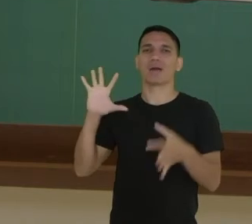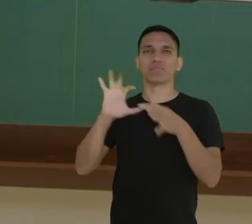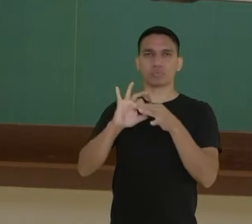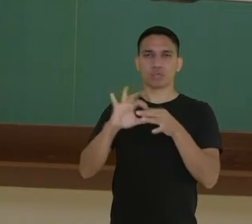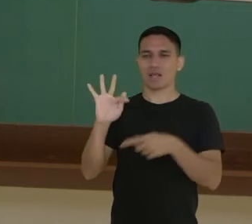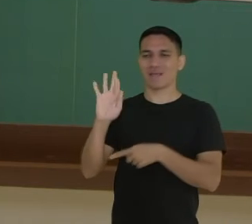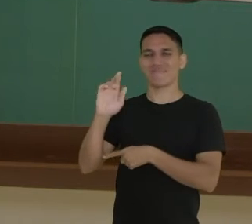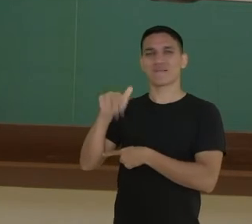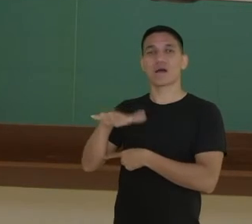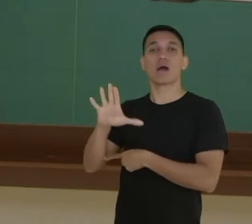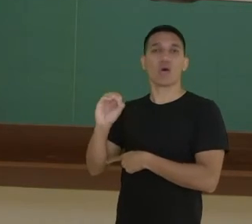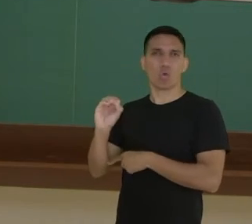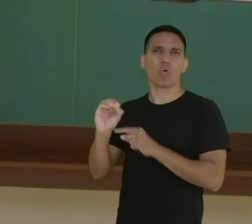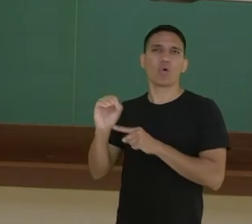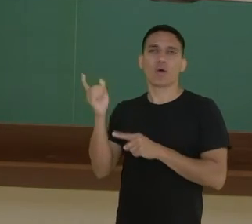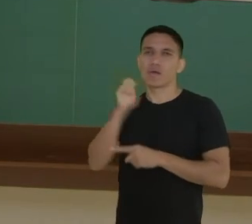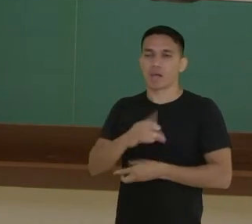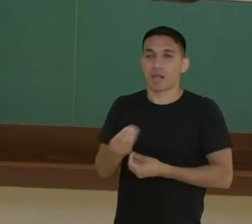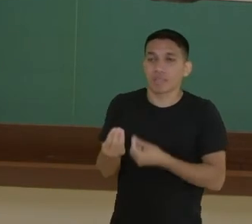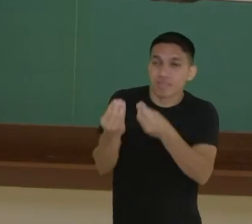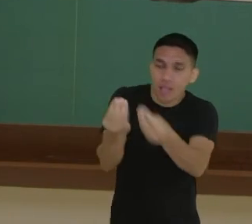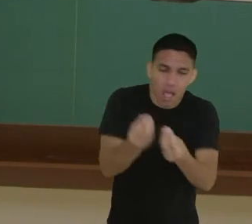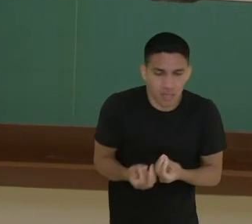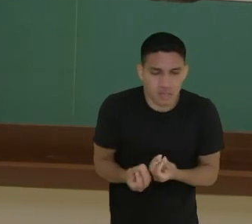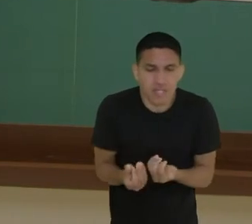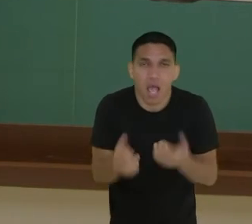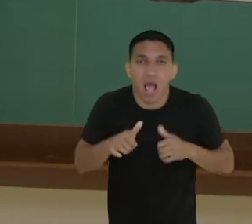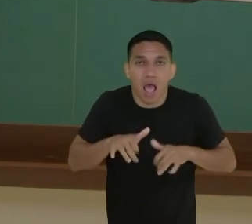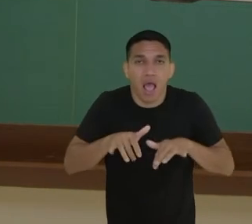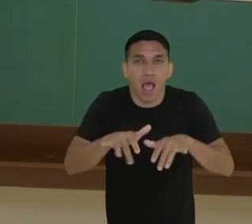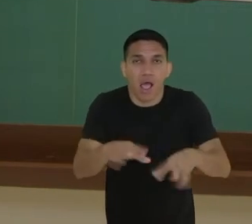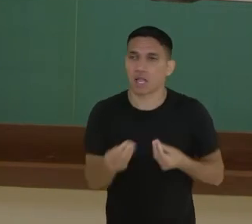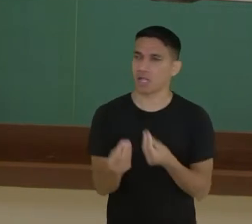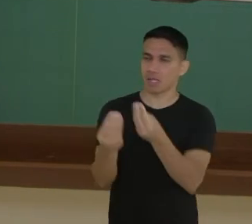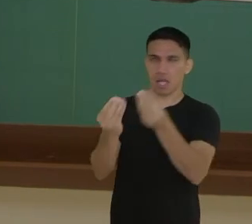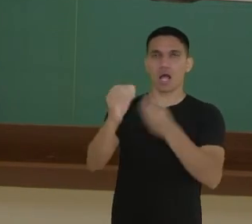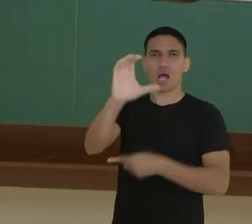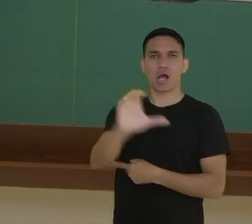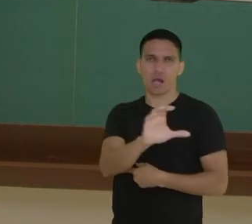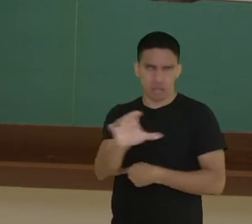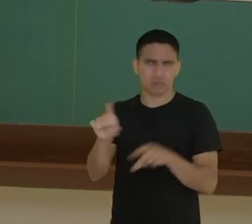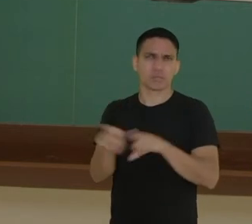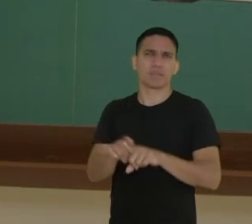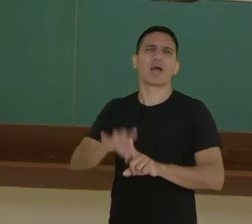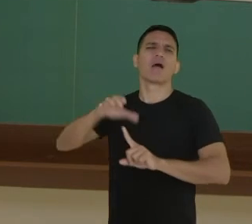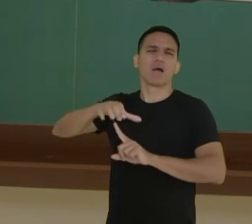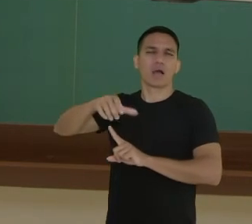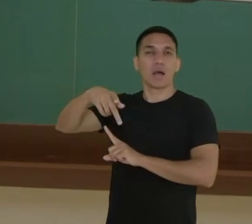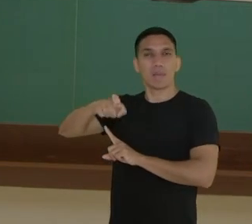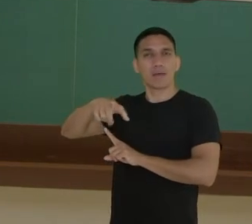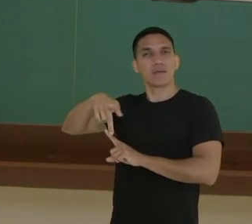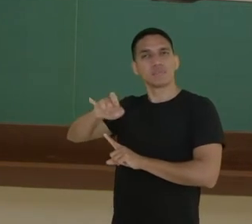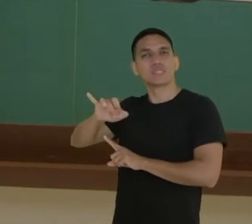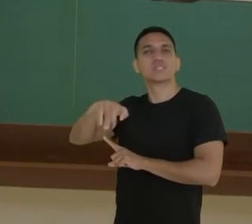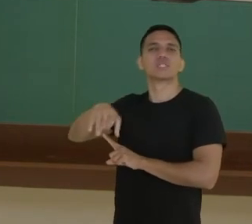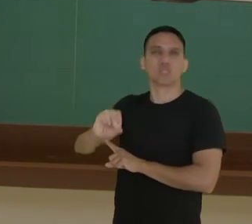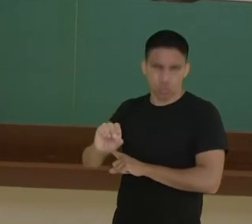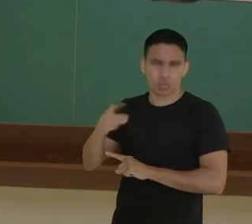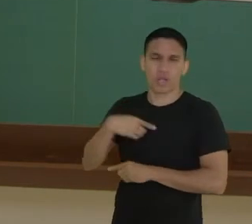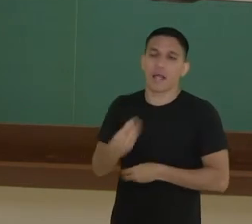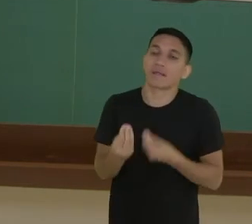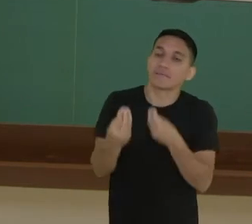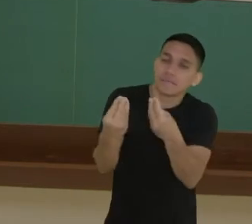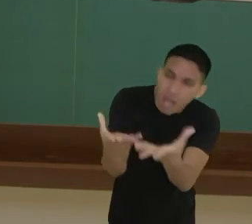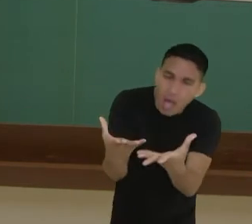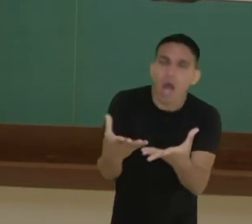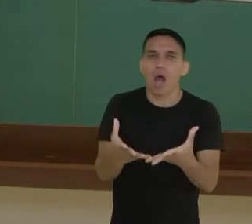francos deu terras à Igreja Católica também, Pepino, Breve, vai fazer doações para a Igreja